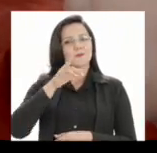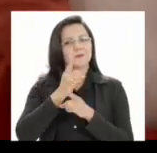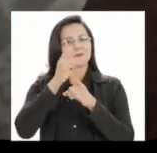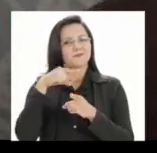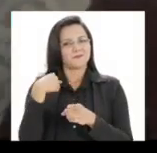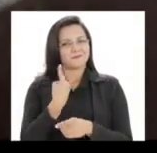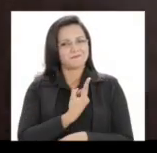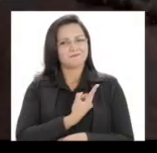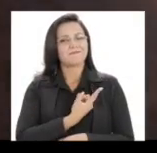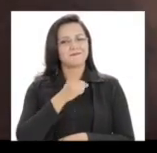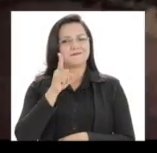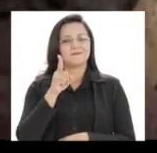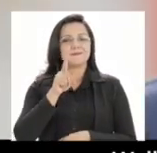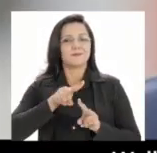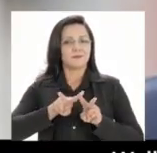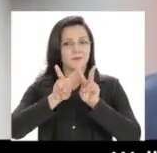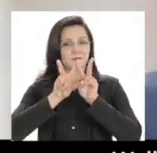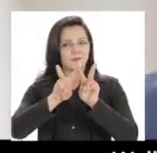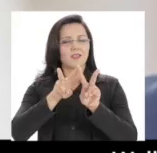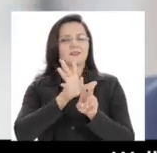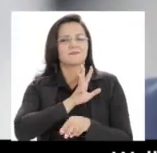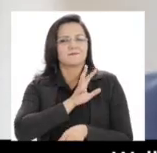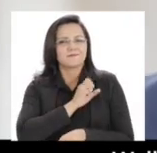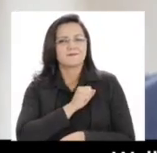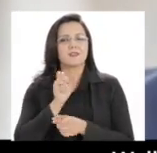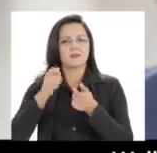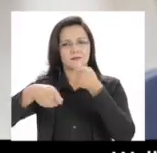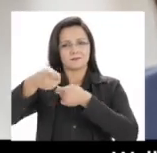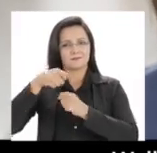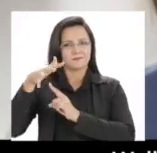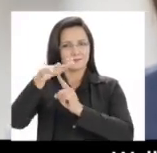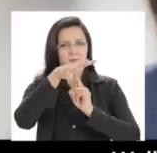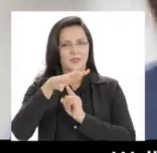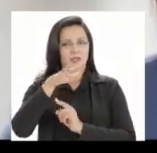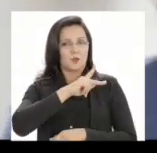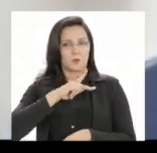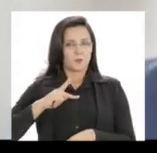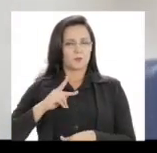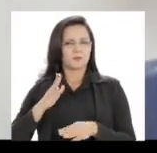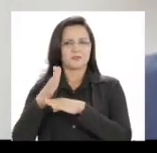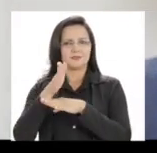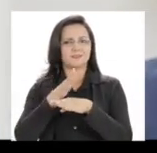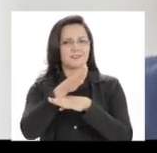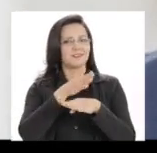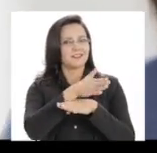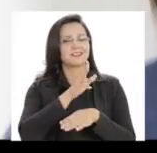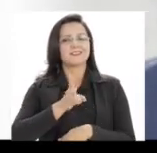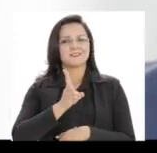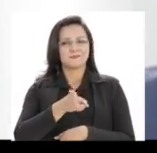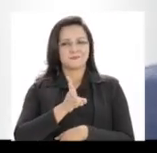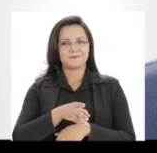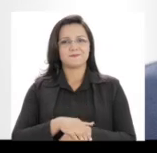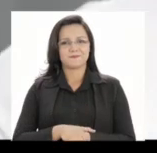do povo, olha nós aí. Wellington é um apaixonado pelos mercados públicos. Onde chega, é o primeiro